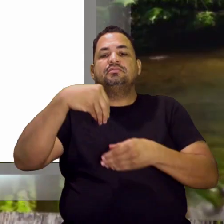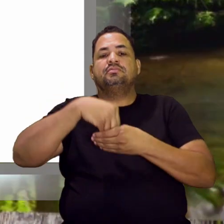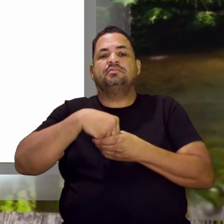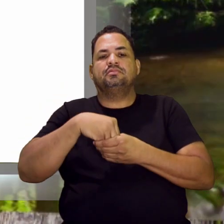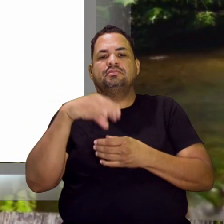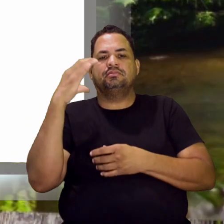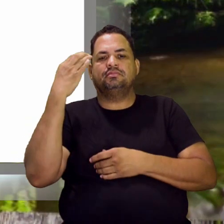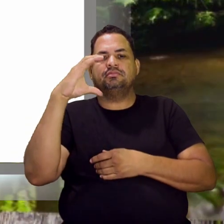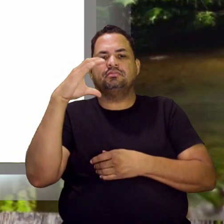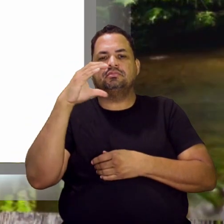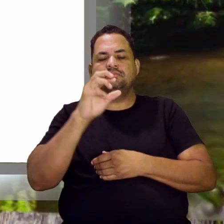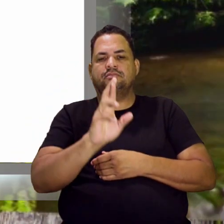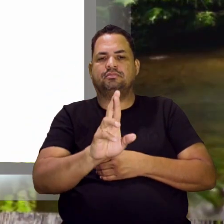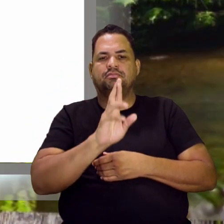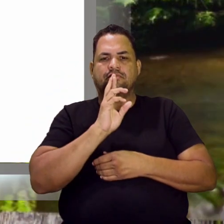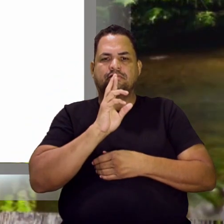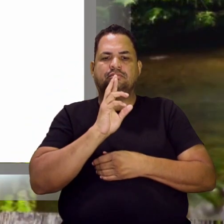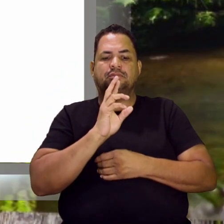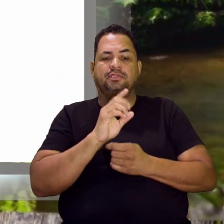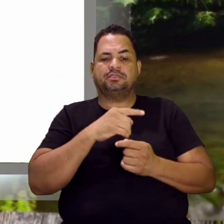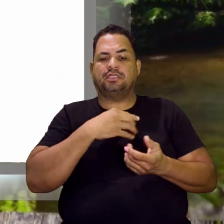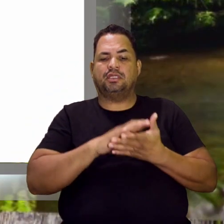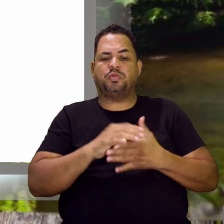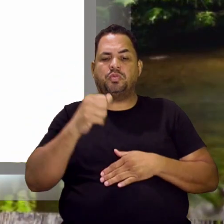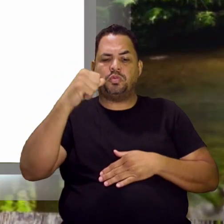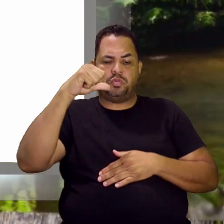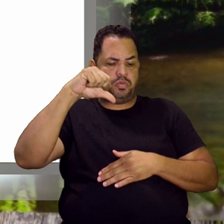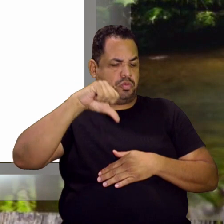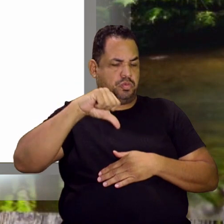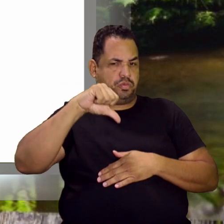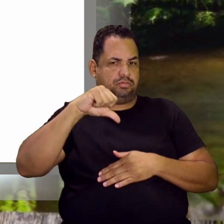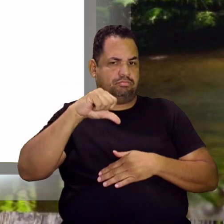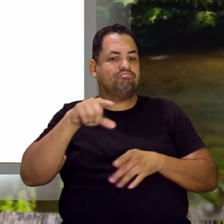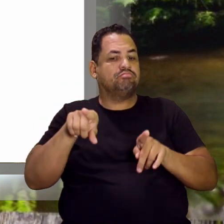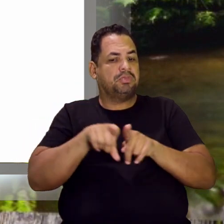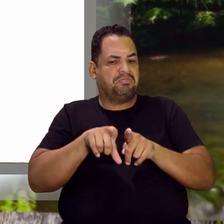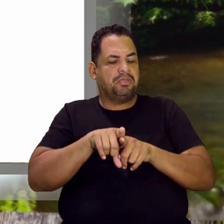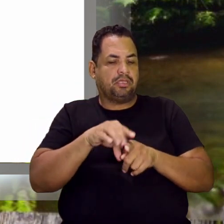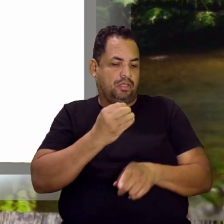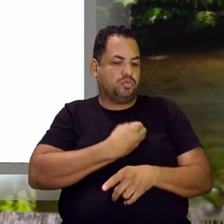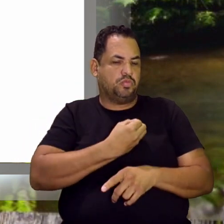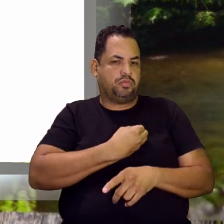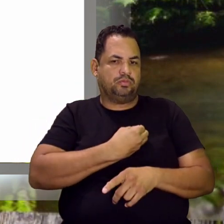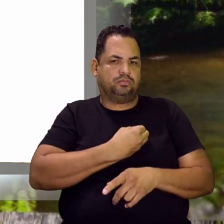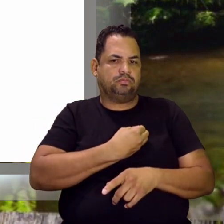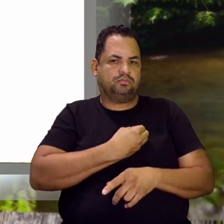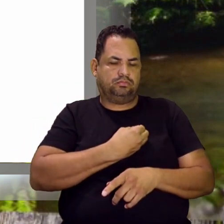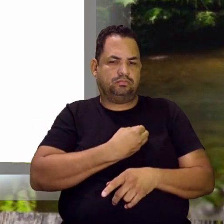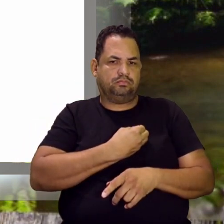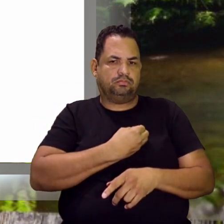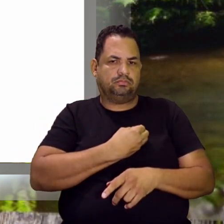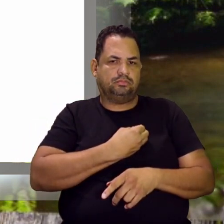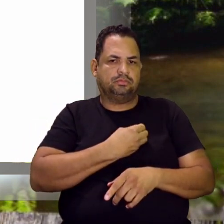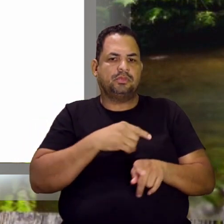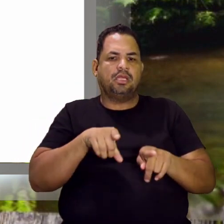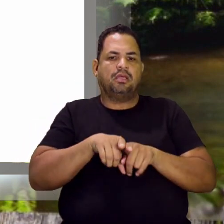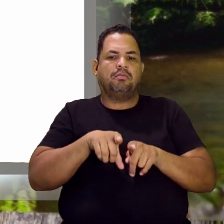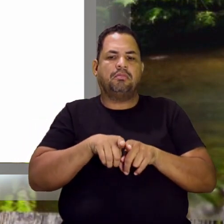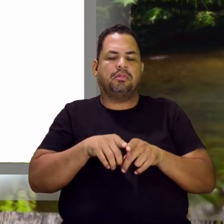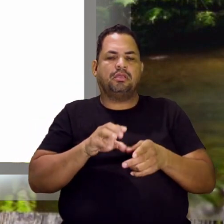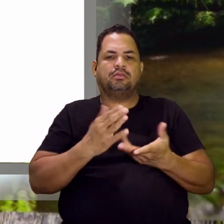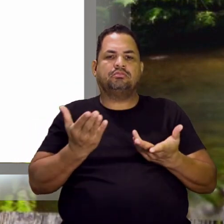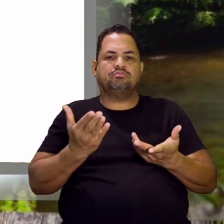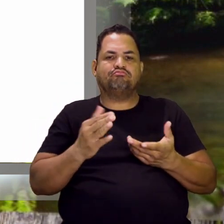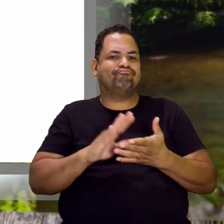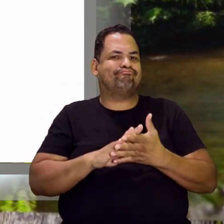pessoal, resultado negativo também é um dado, tá bom? Isso é importante. Ah, não deu